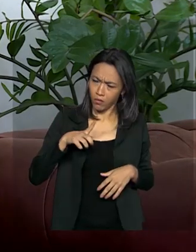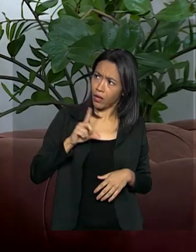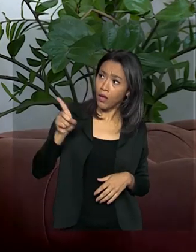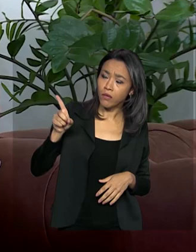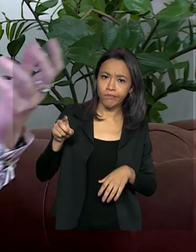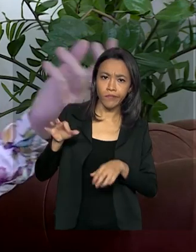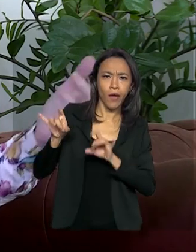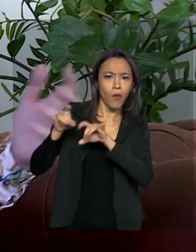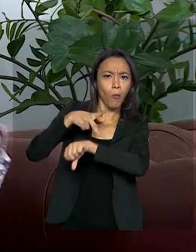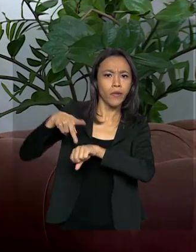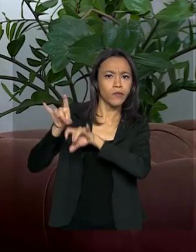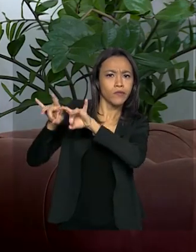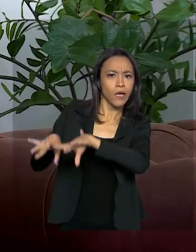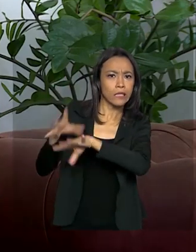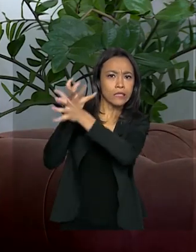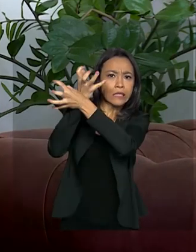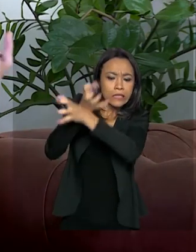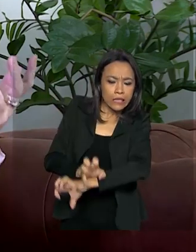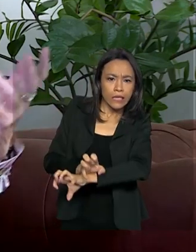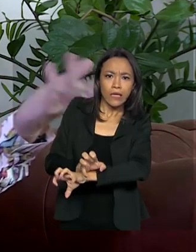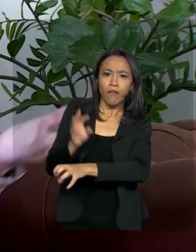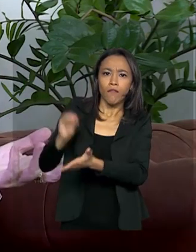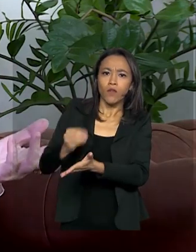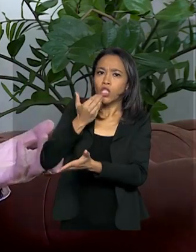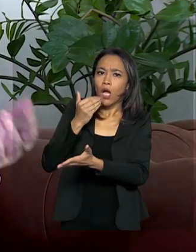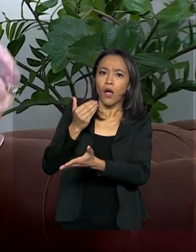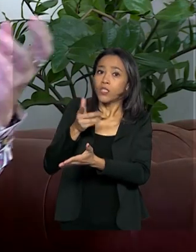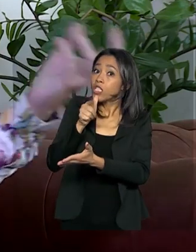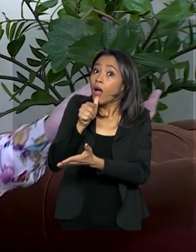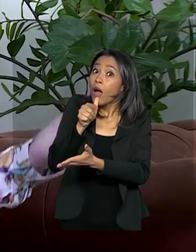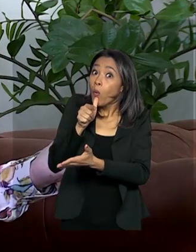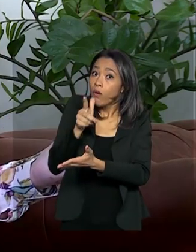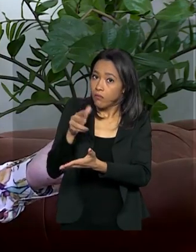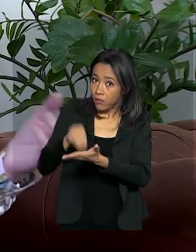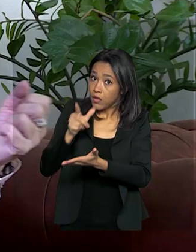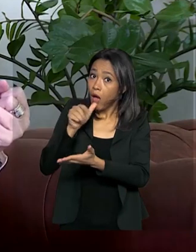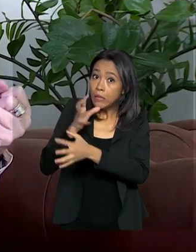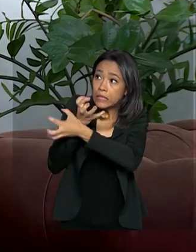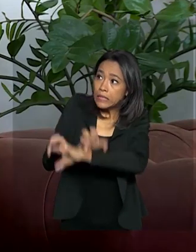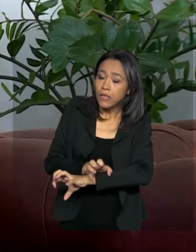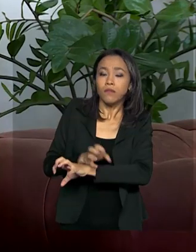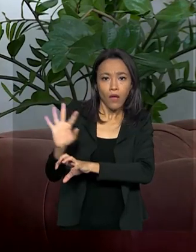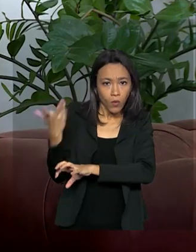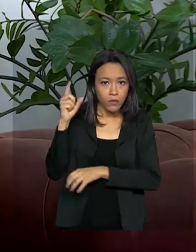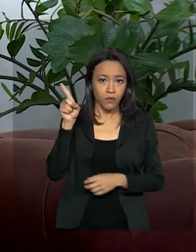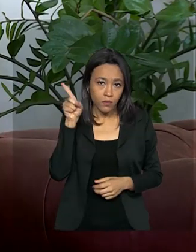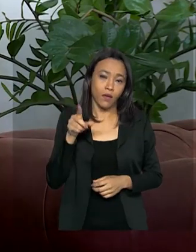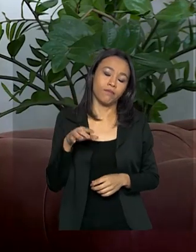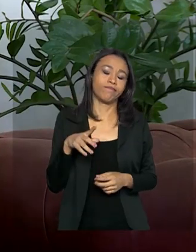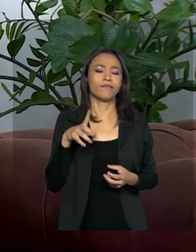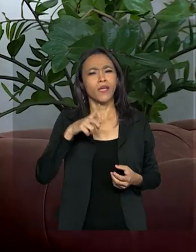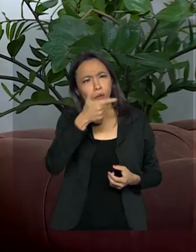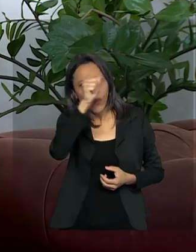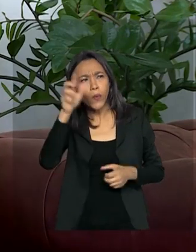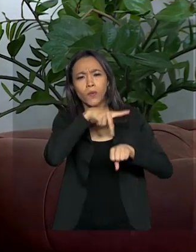austrália passando por uma seca monumental e não acabou aqui tá acontecendo então tem